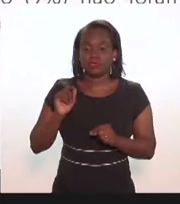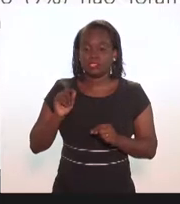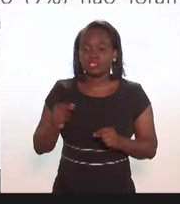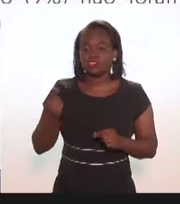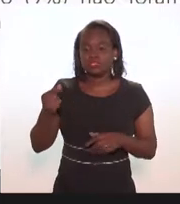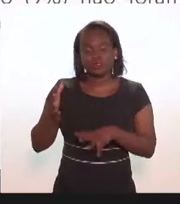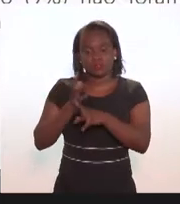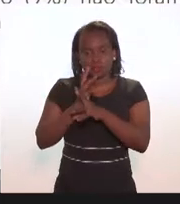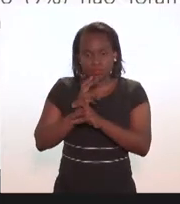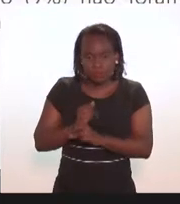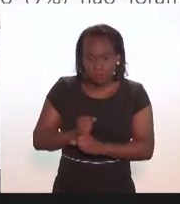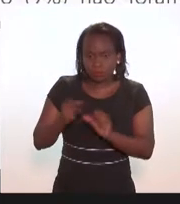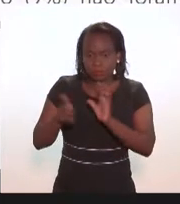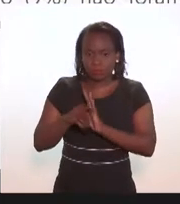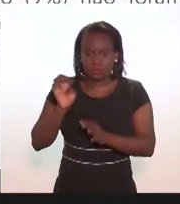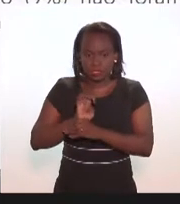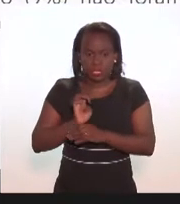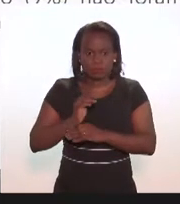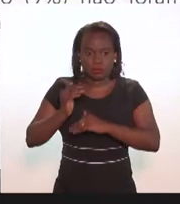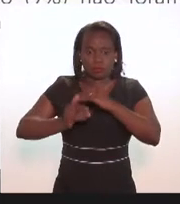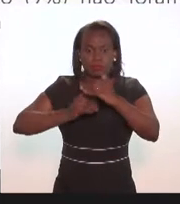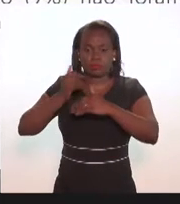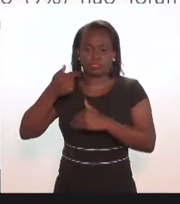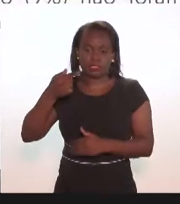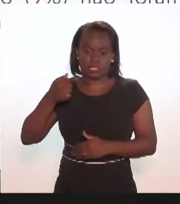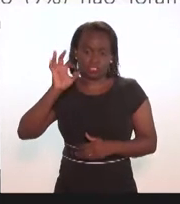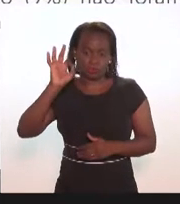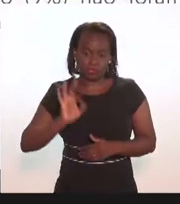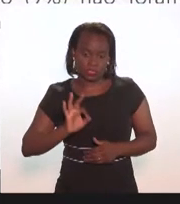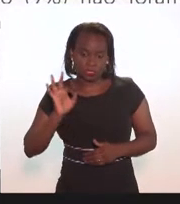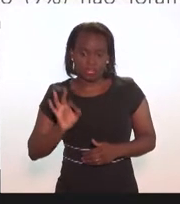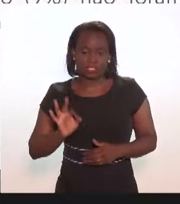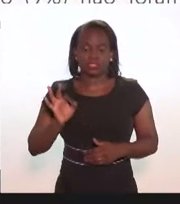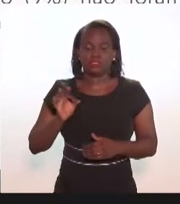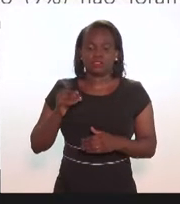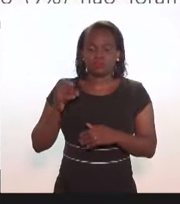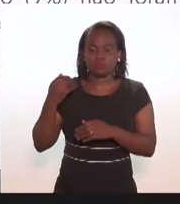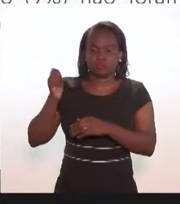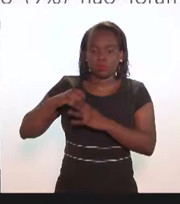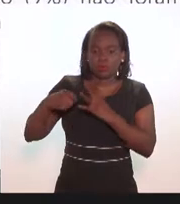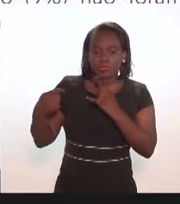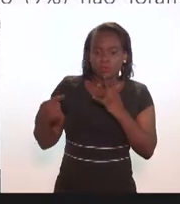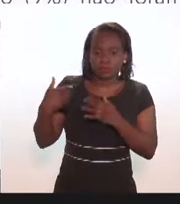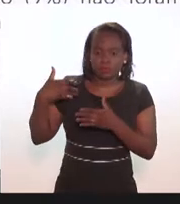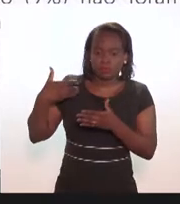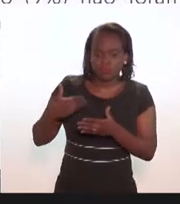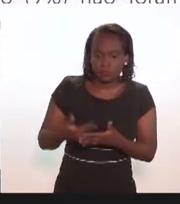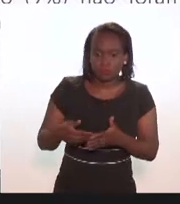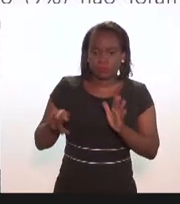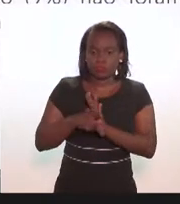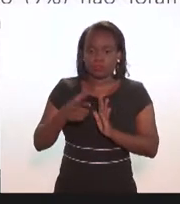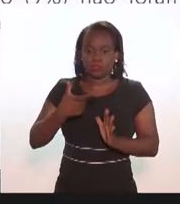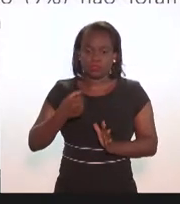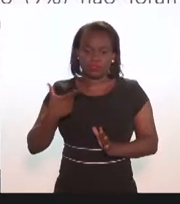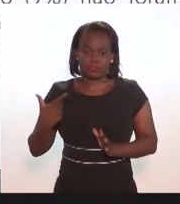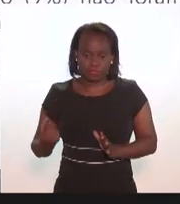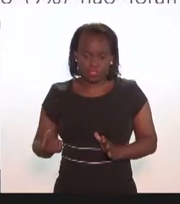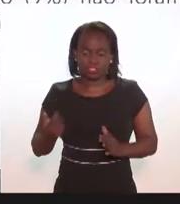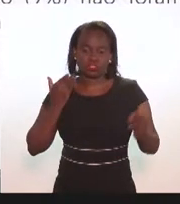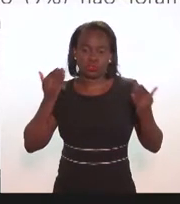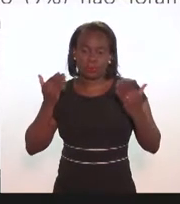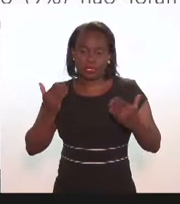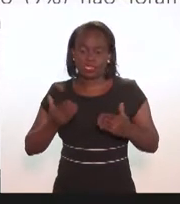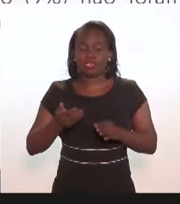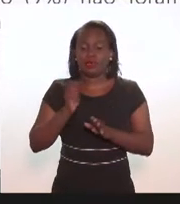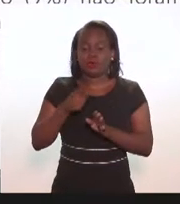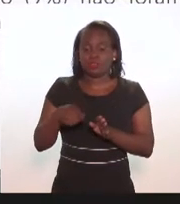receita total do Estado crescesse 7% nos últimos 4 meses de 2020, quanto comparado aos